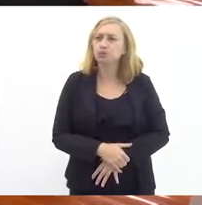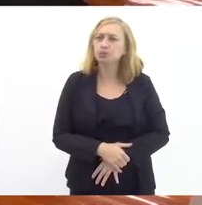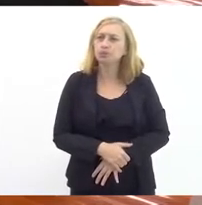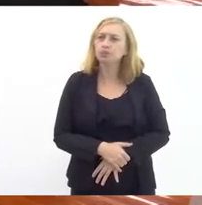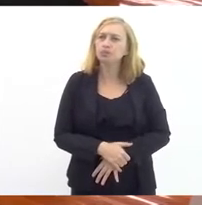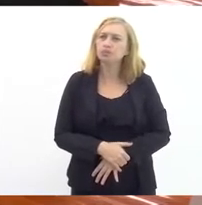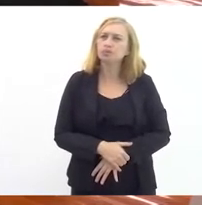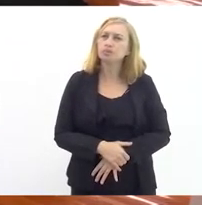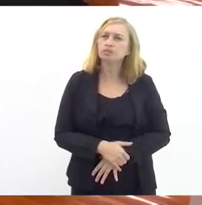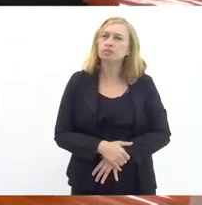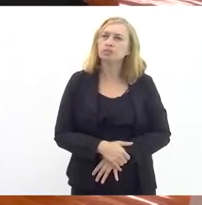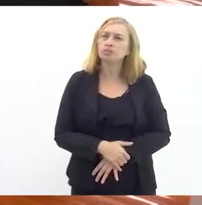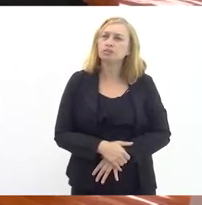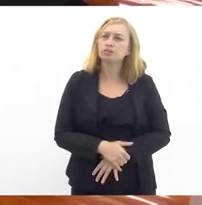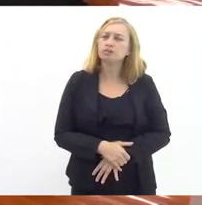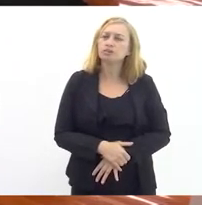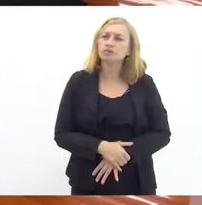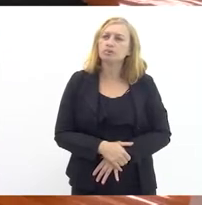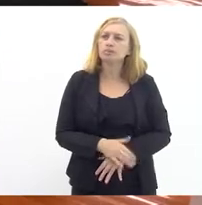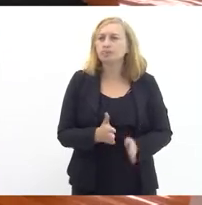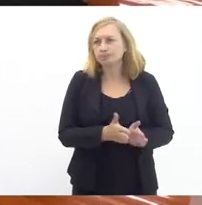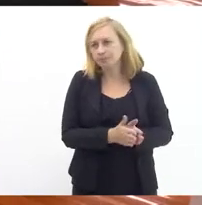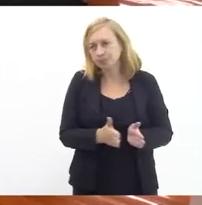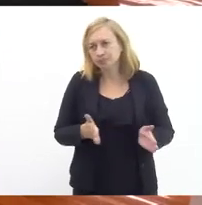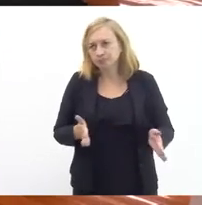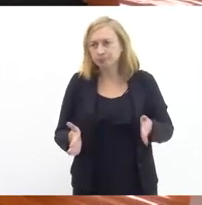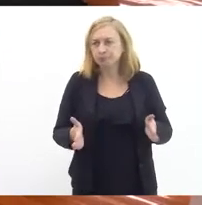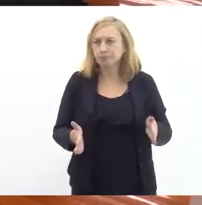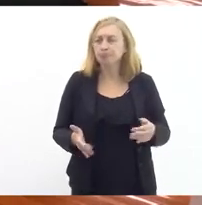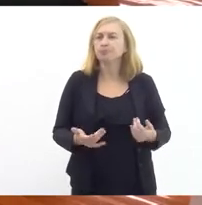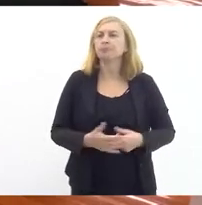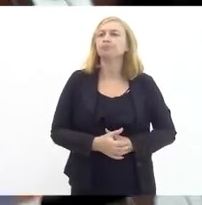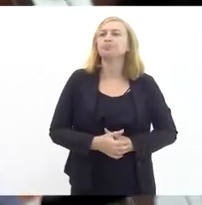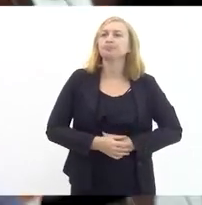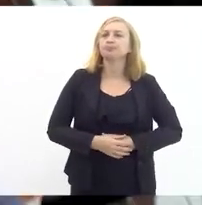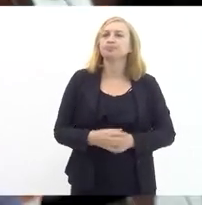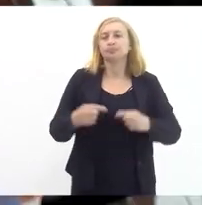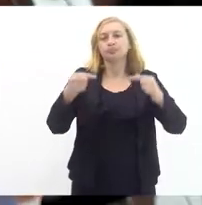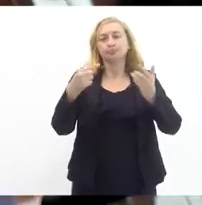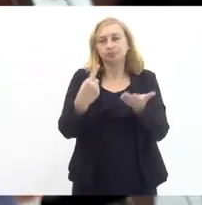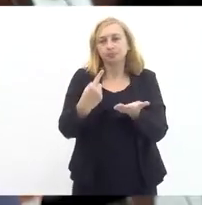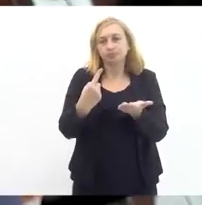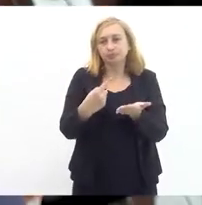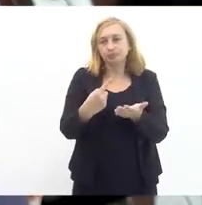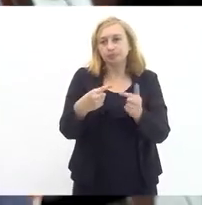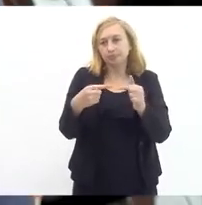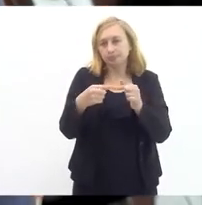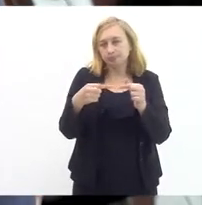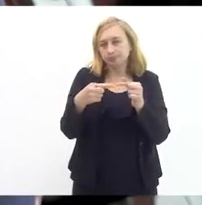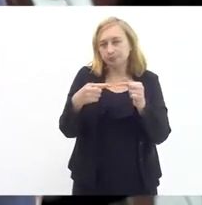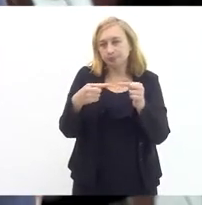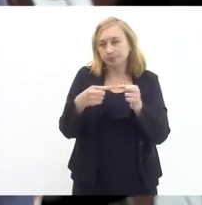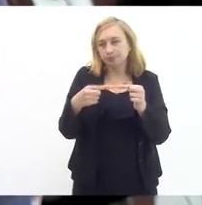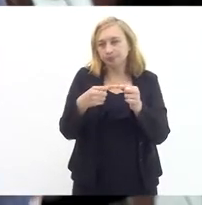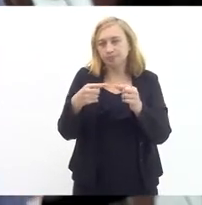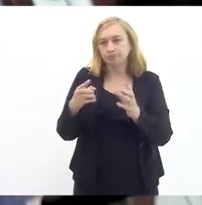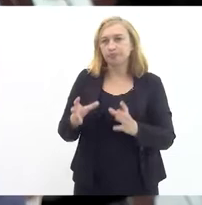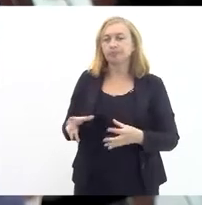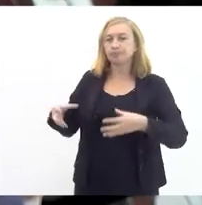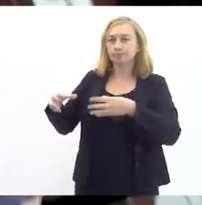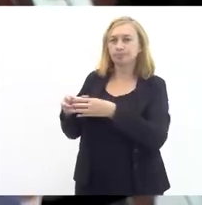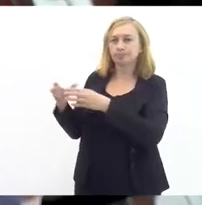E durante o andamento desse processo foi celebrado um acordo, um TAC, entre a